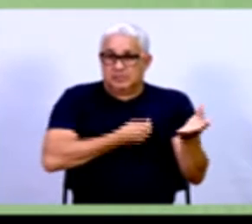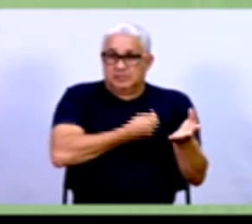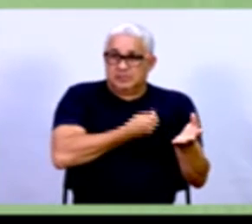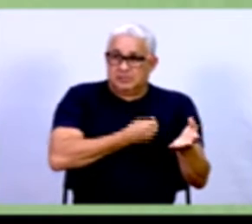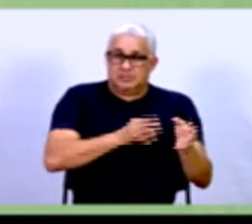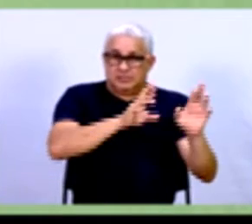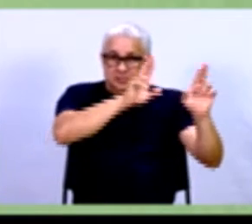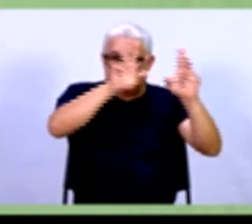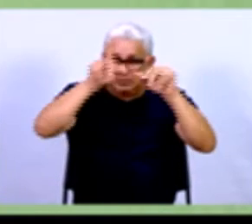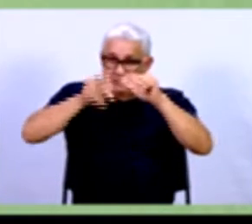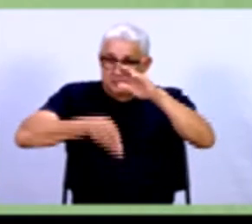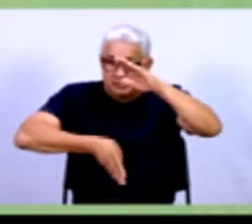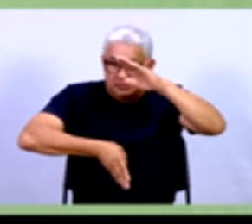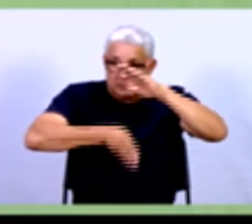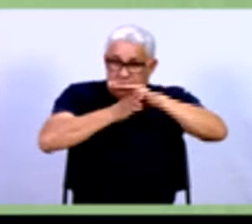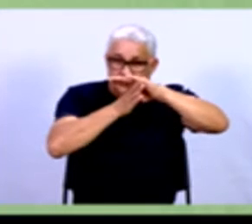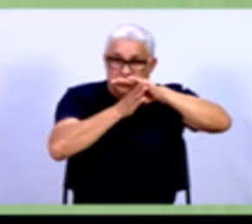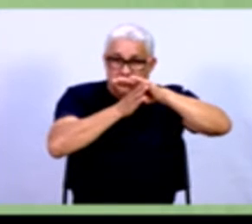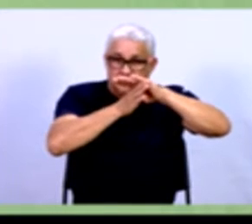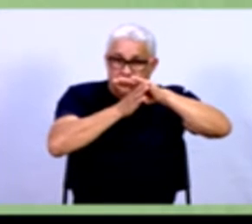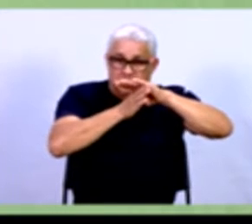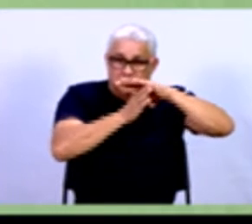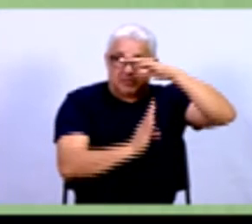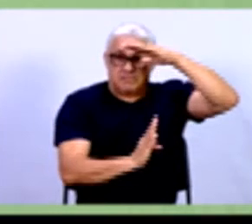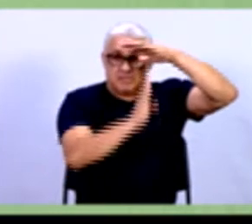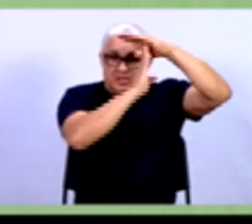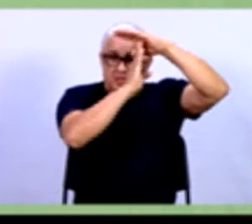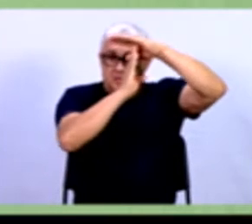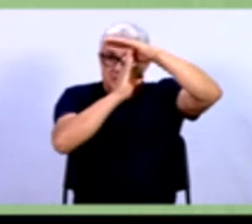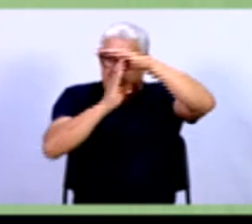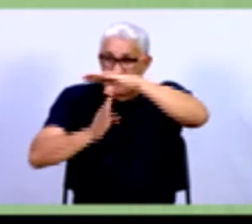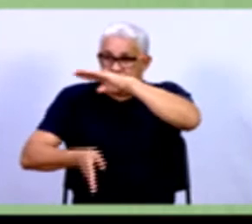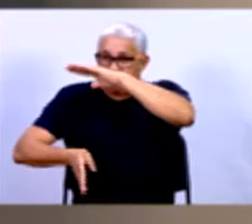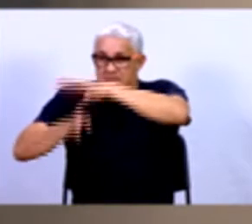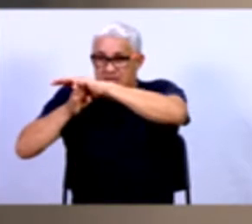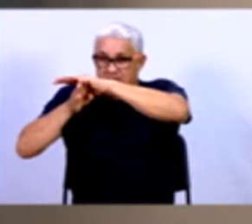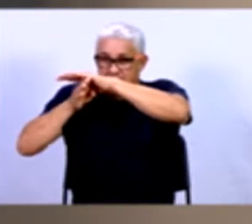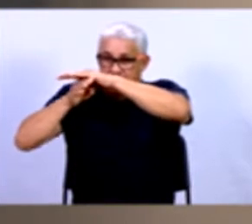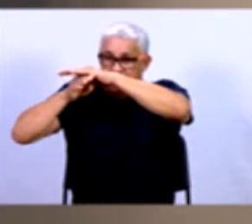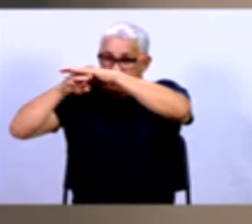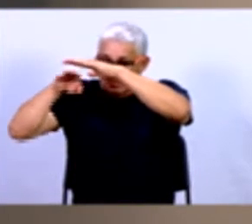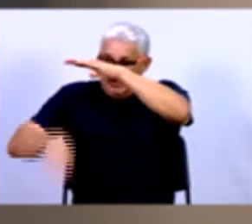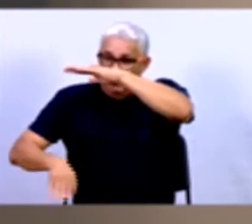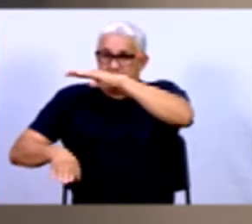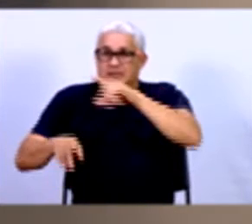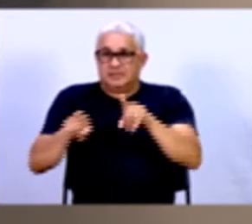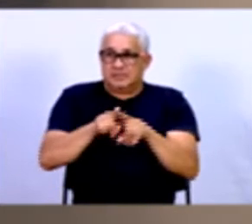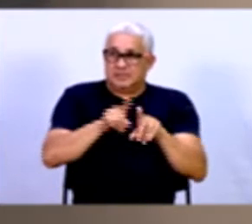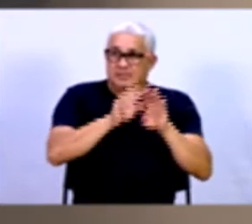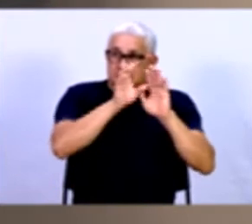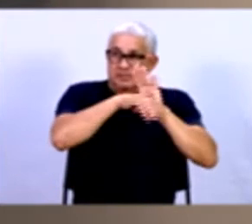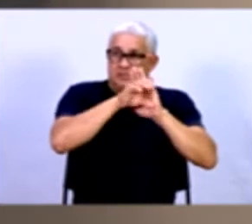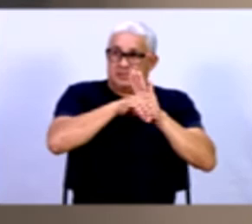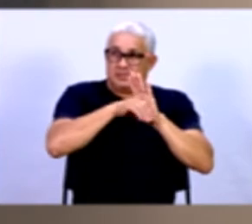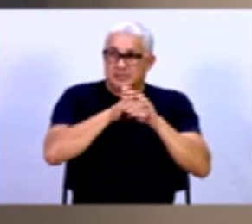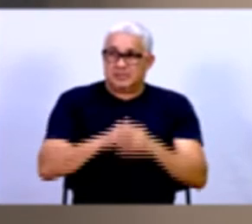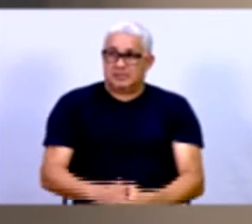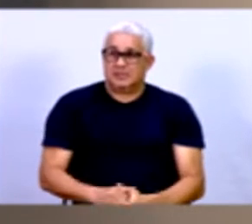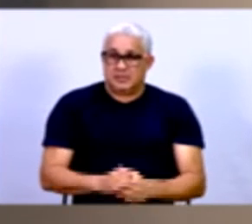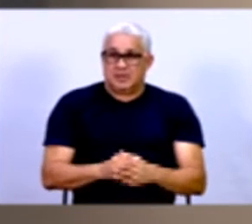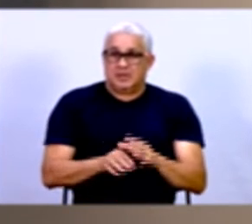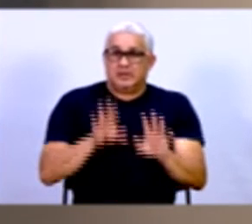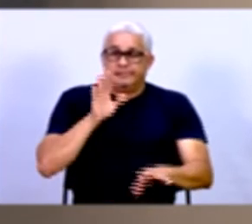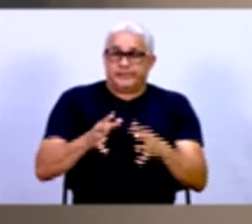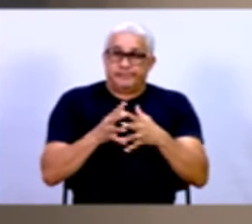entre as entradas máxima e mínima. É o que eu falo, muitas vezes a gente dando conceito fica meio que embaralhado,